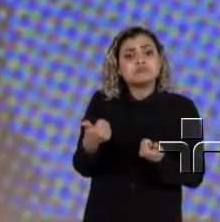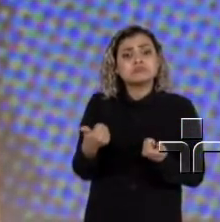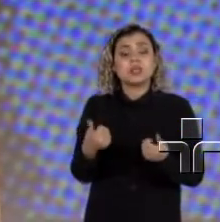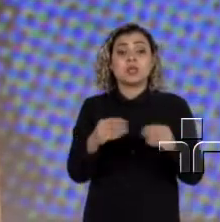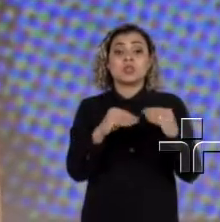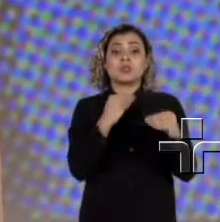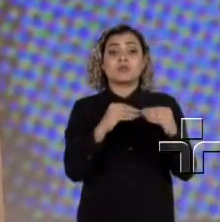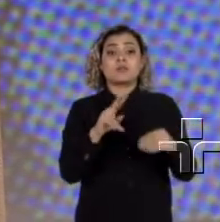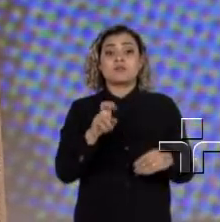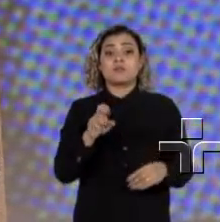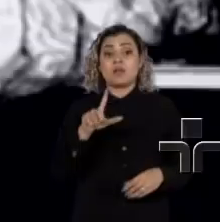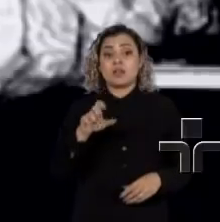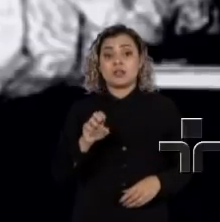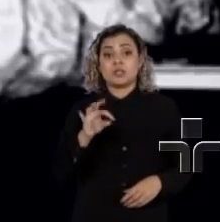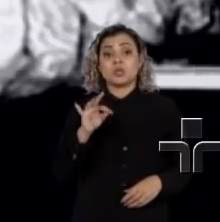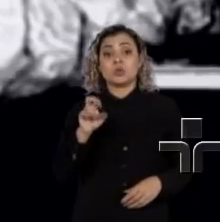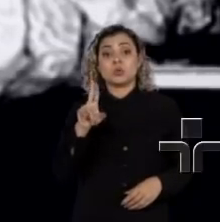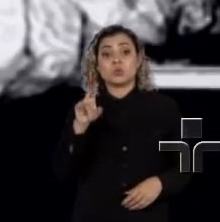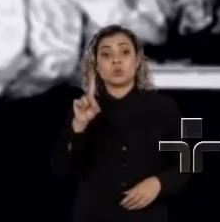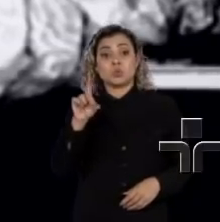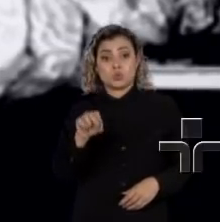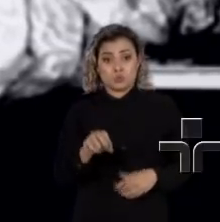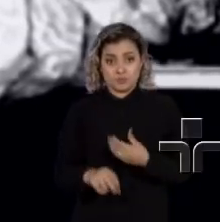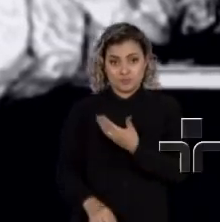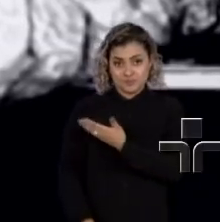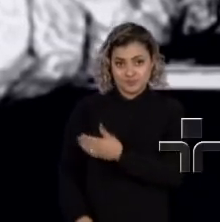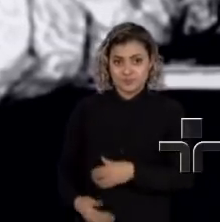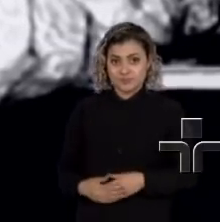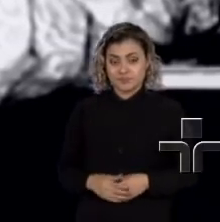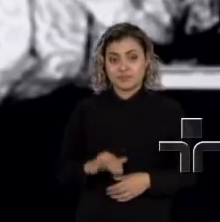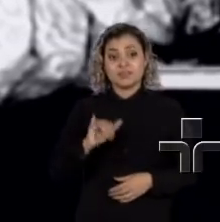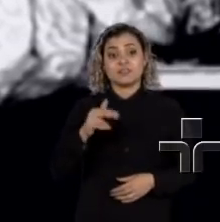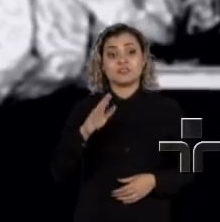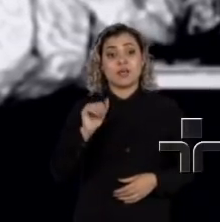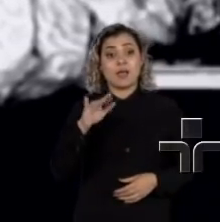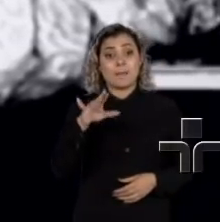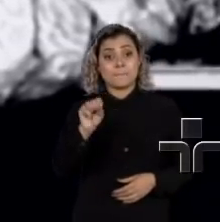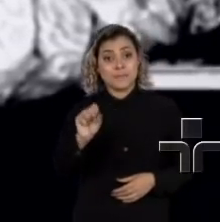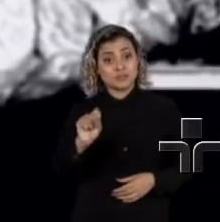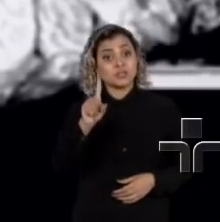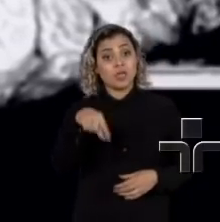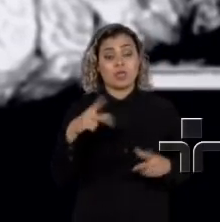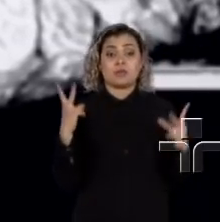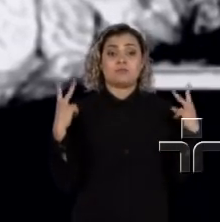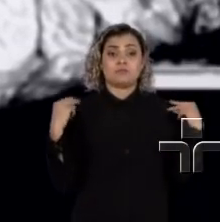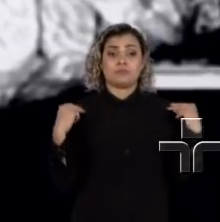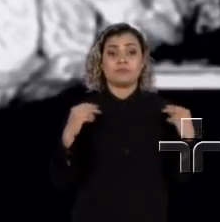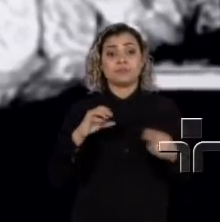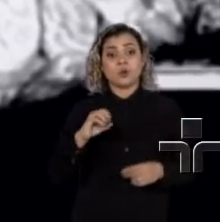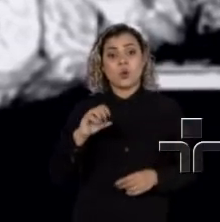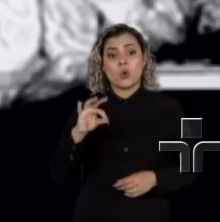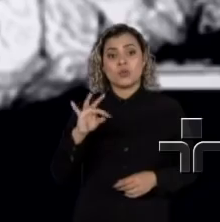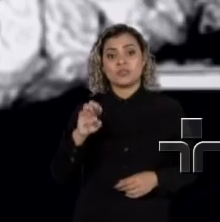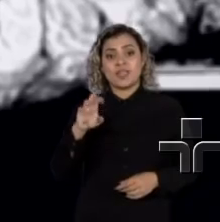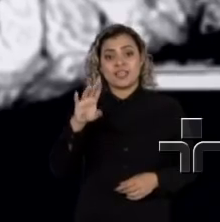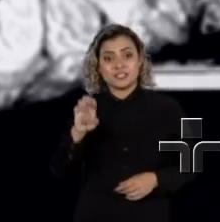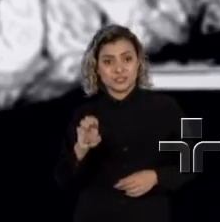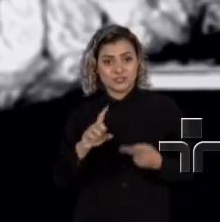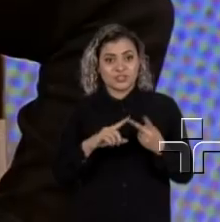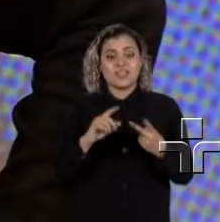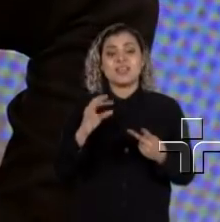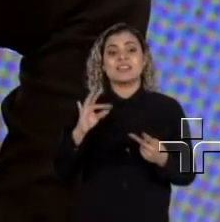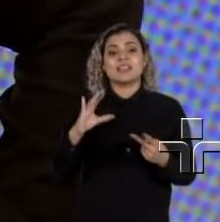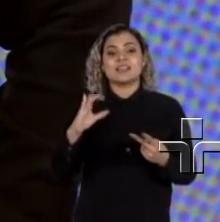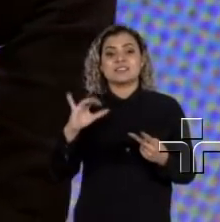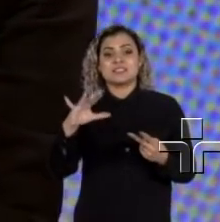na novela Vale Tudo. O Jarbas, era o motorista lá da Odete Reutemann, do Tarcísio Meira,